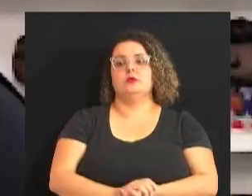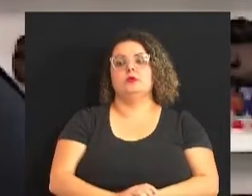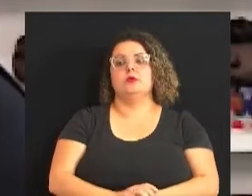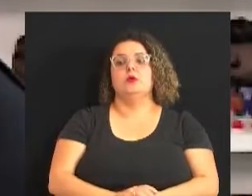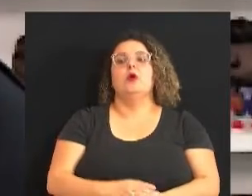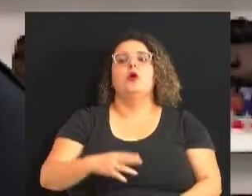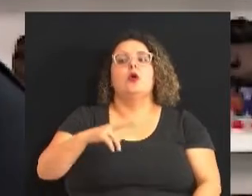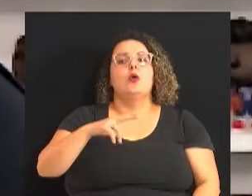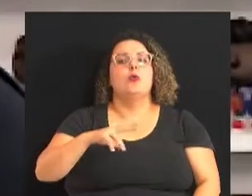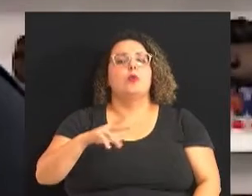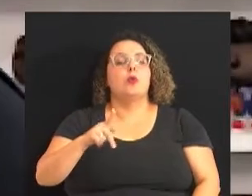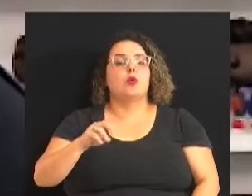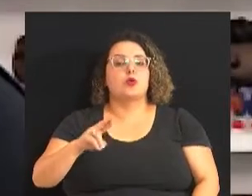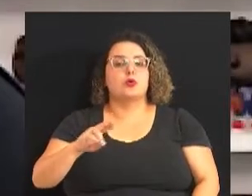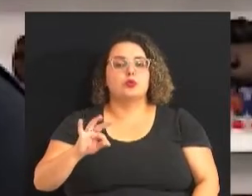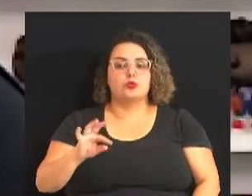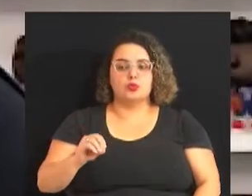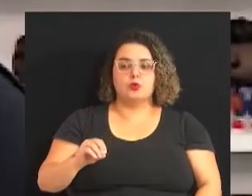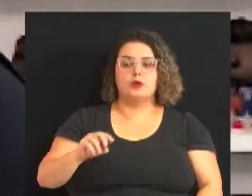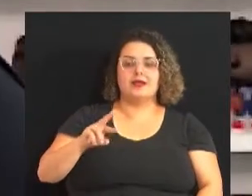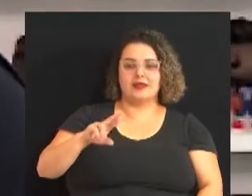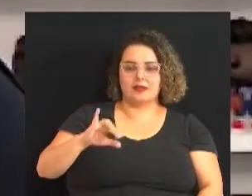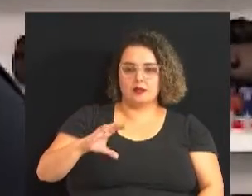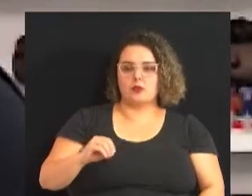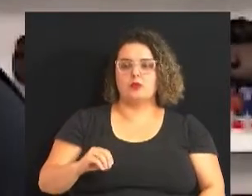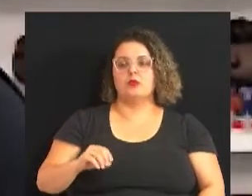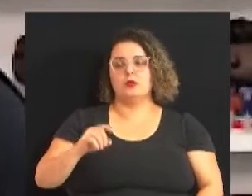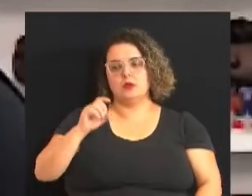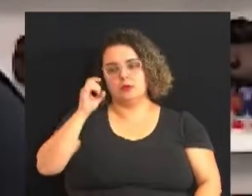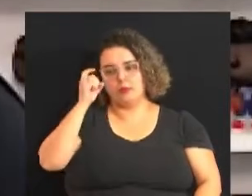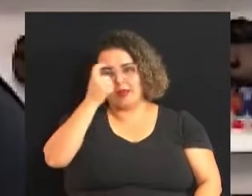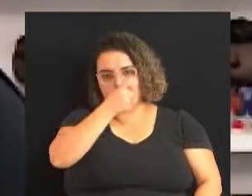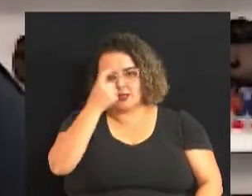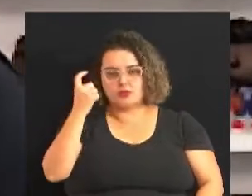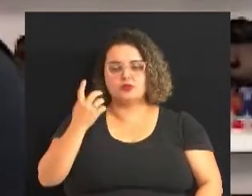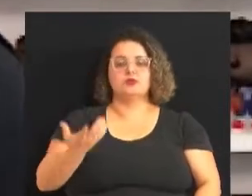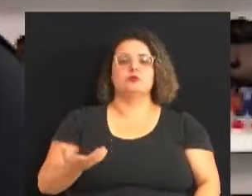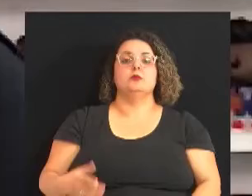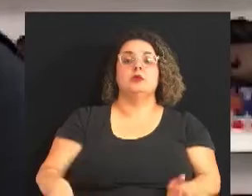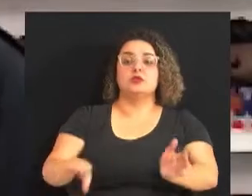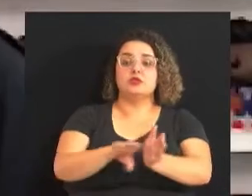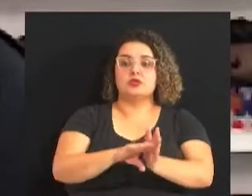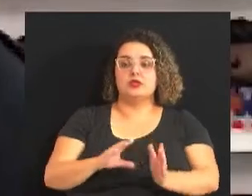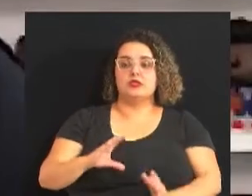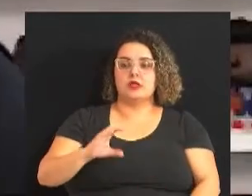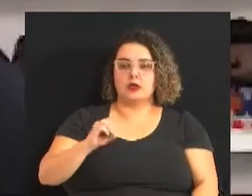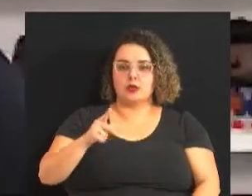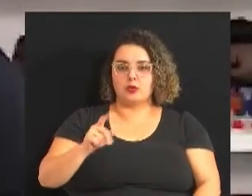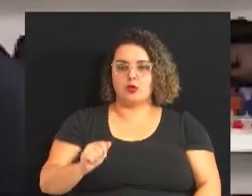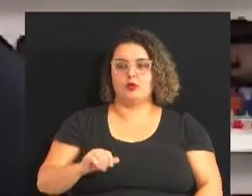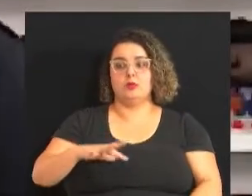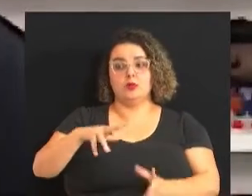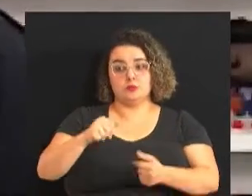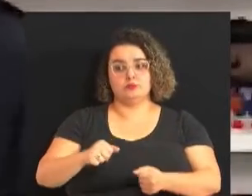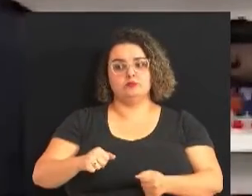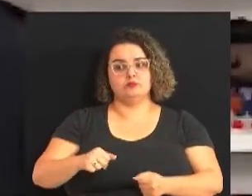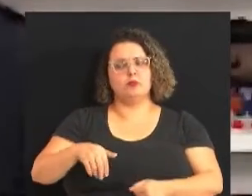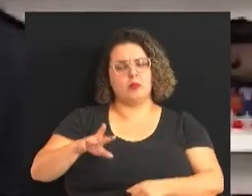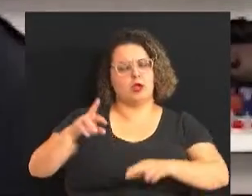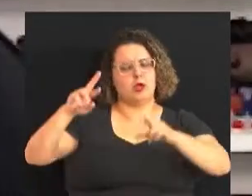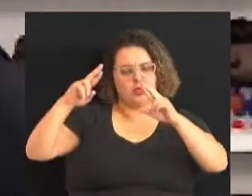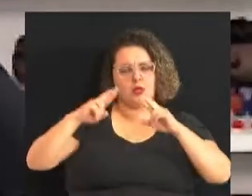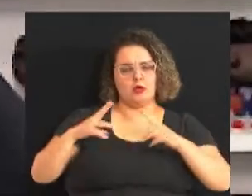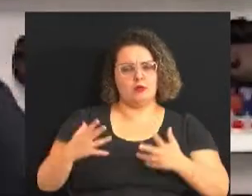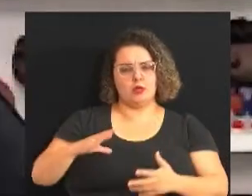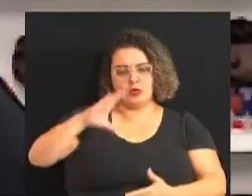Estados Unidos. Eu acho que aí sim, as eliminatórias da Copa, para chegar na Copa do Mundo com um pouco mais de respeito dos adversários, com um pouco mais de